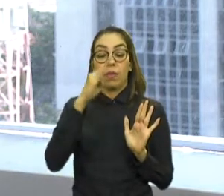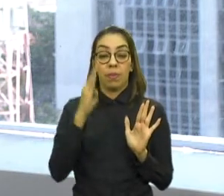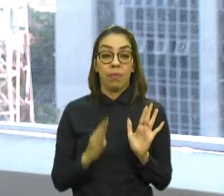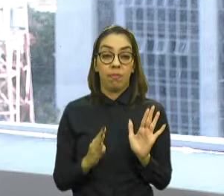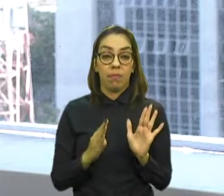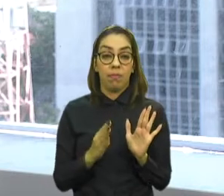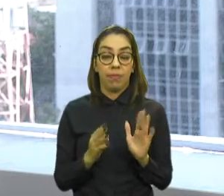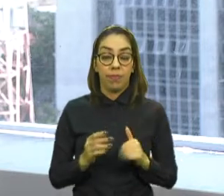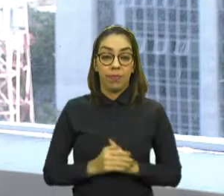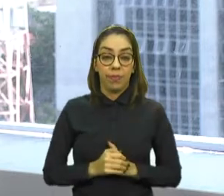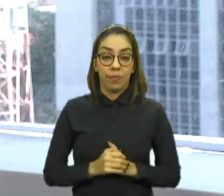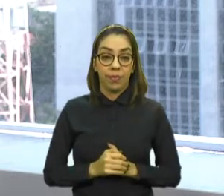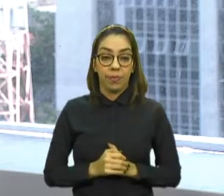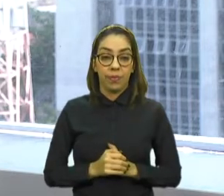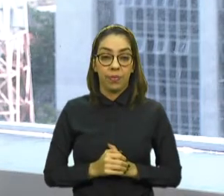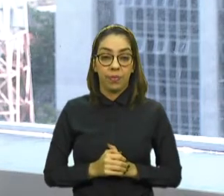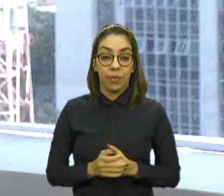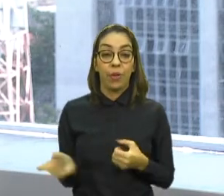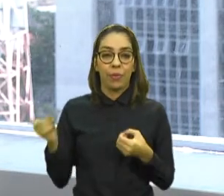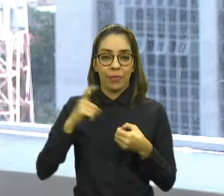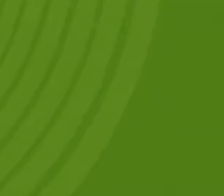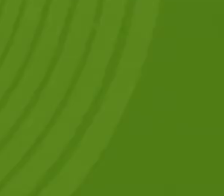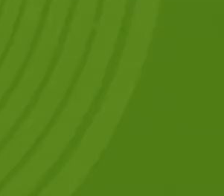53 minutos. A gente volta já.